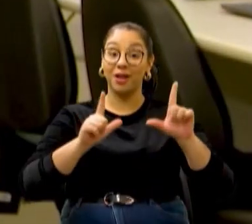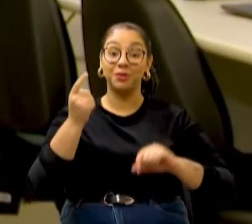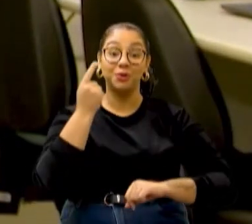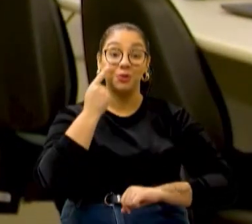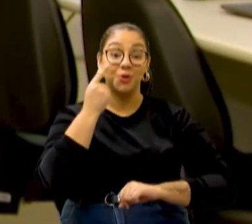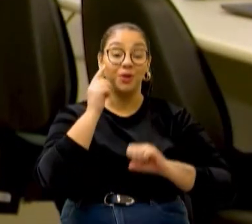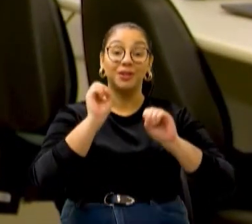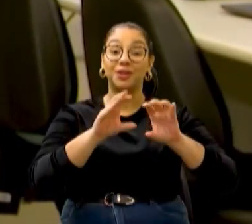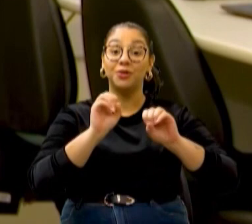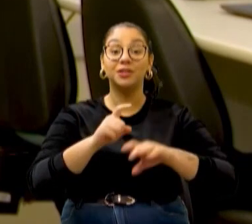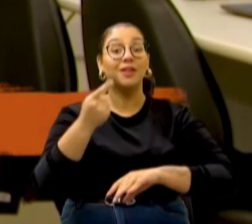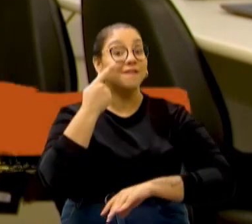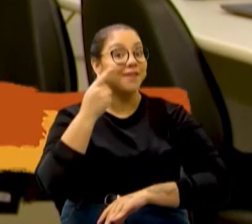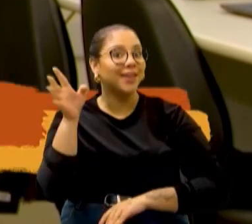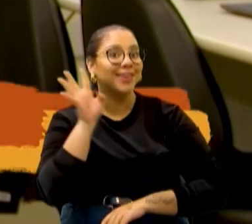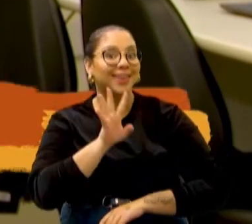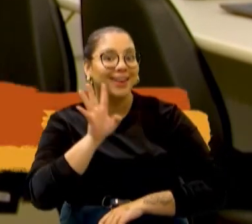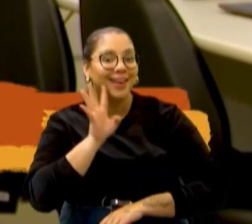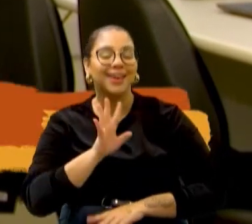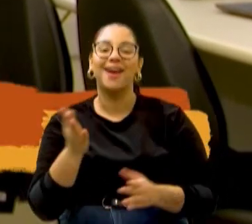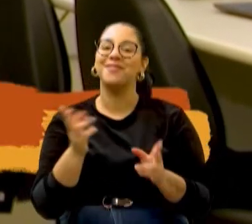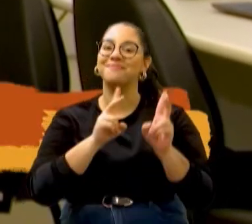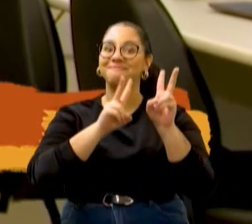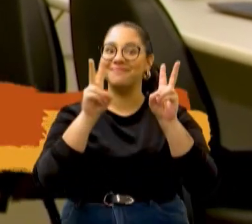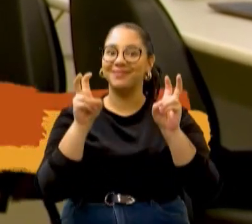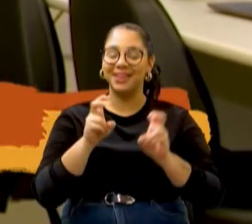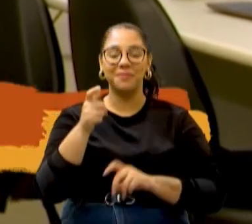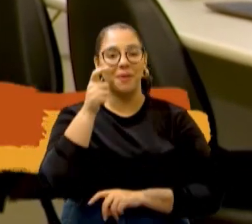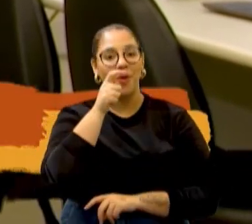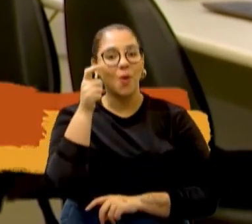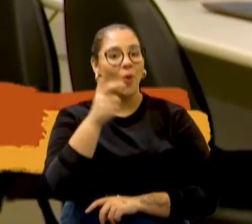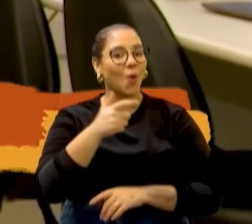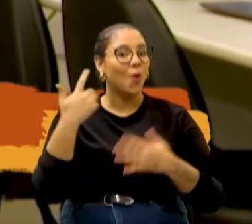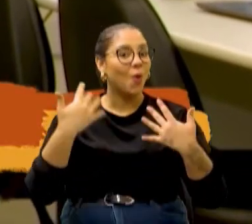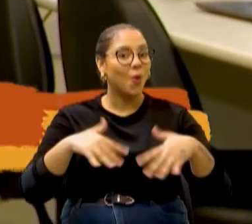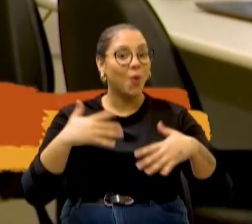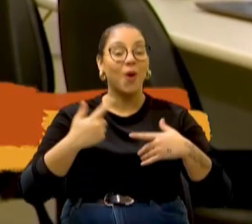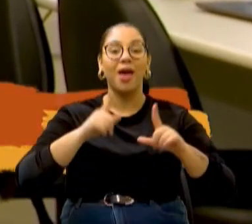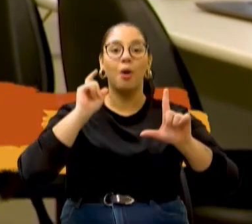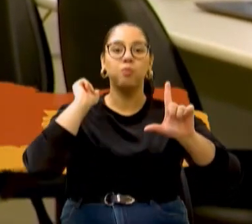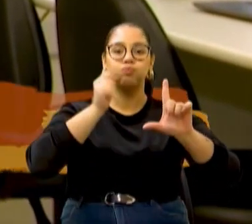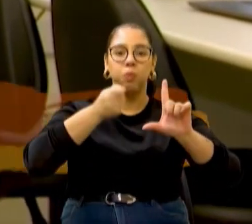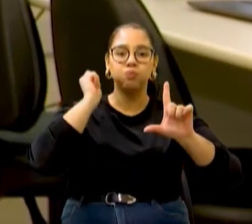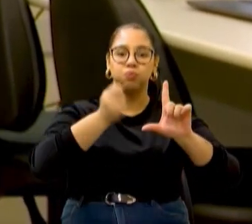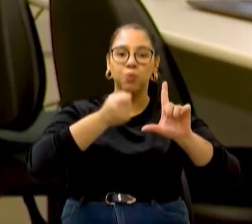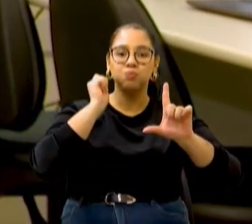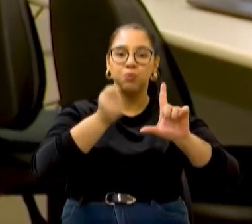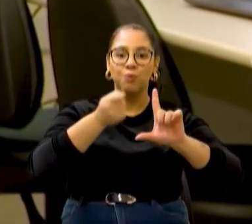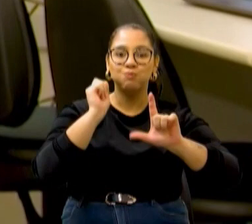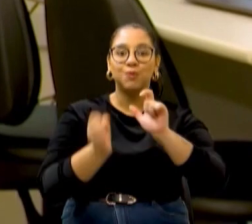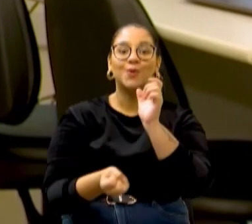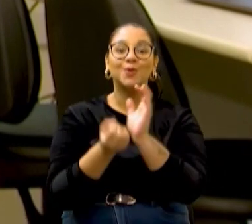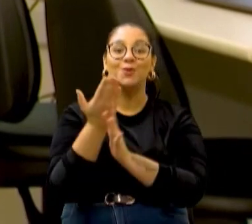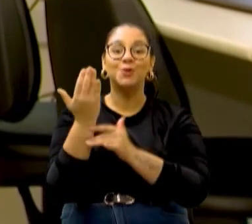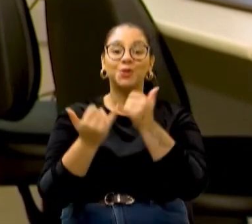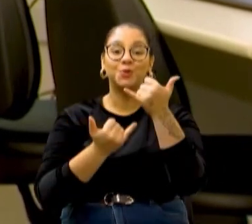bom é o quadro de olho na educação e olha só que bacana hoje um assunto bem interessante Minecraft